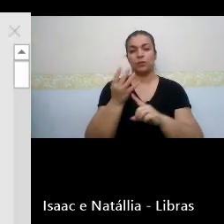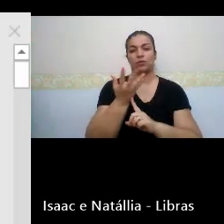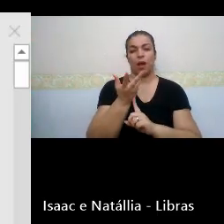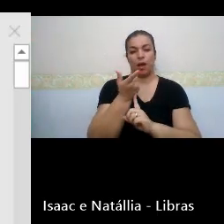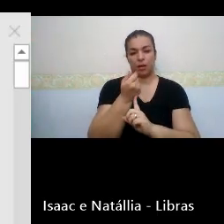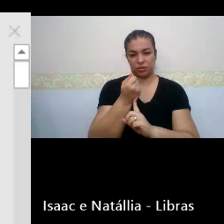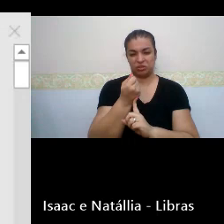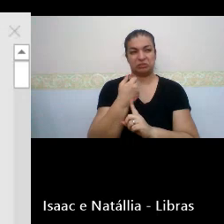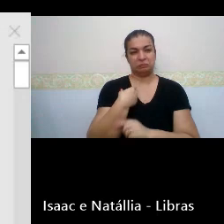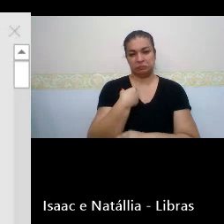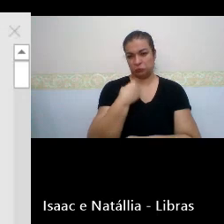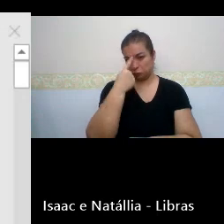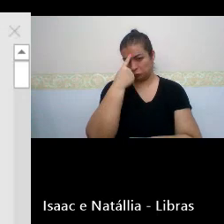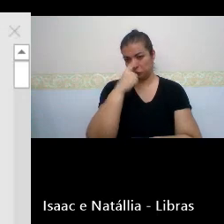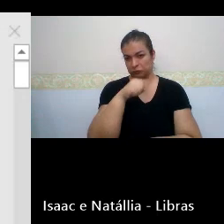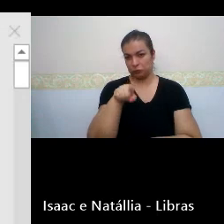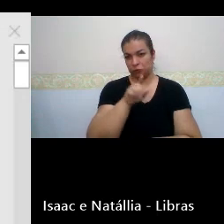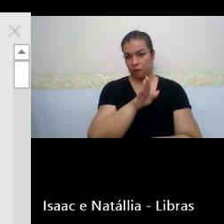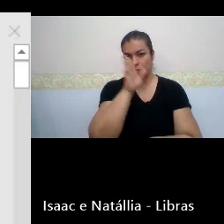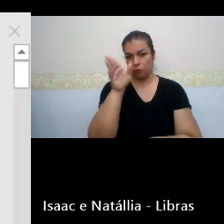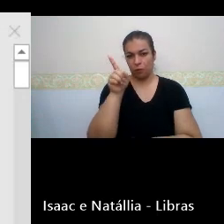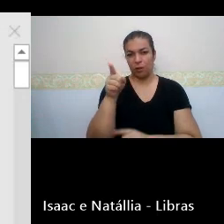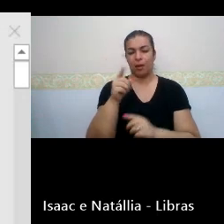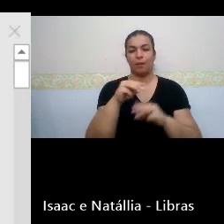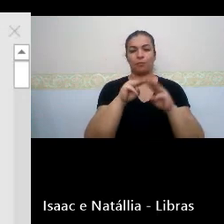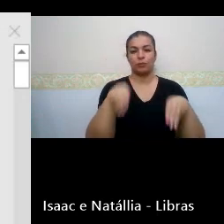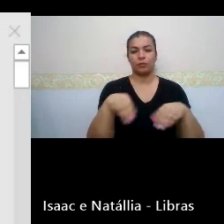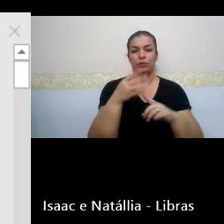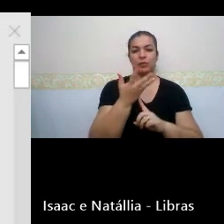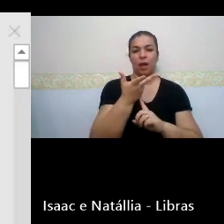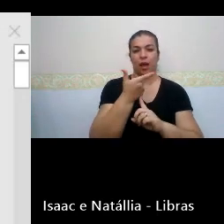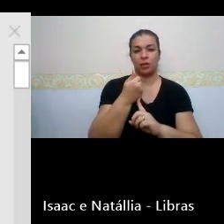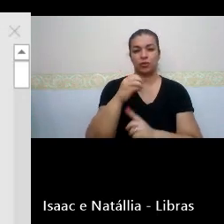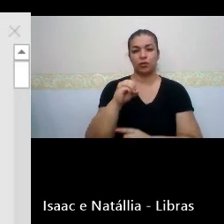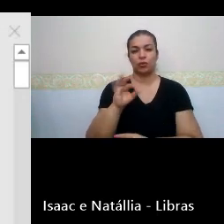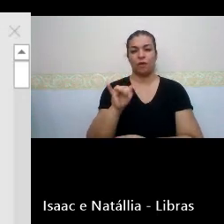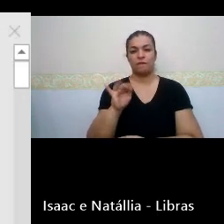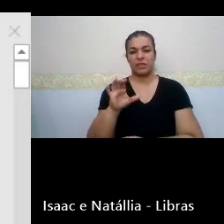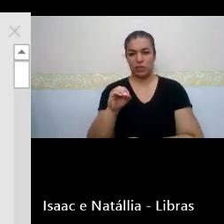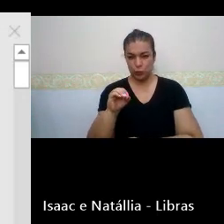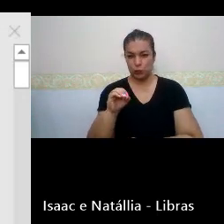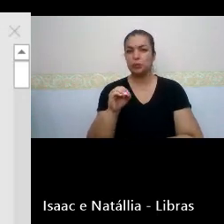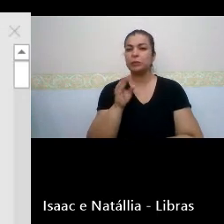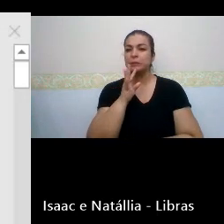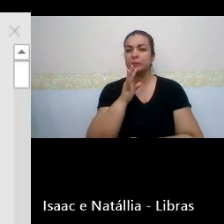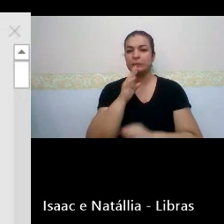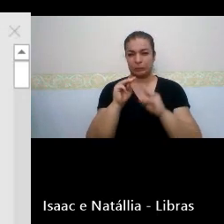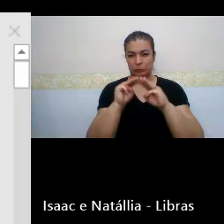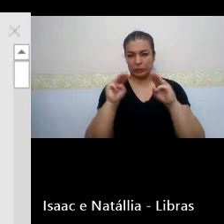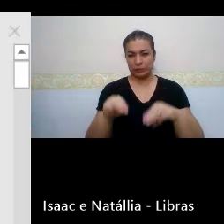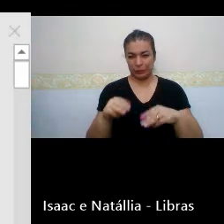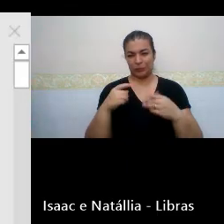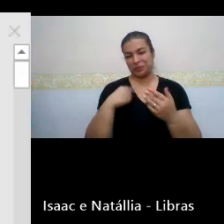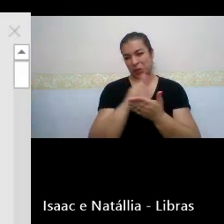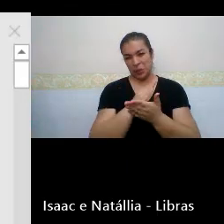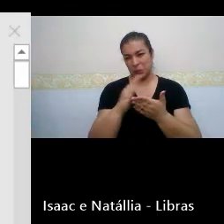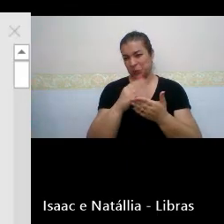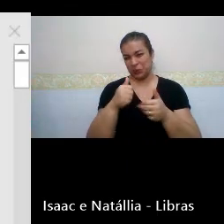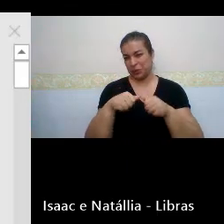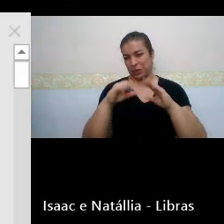sei quantos aqui já foram até o Museu de Artes e Ofícios, já ouviram falar, aqueles que não moram, que não